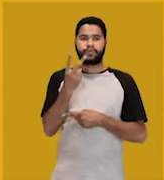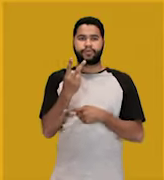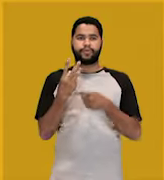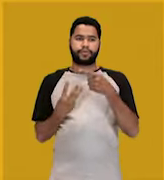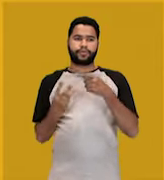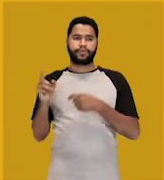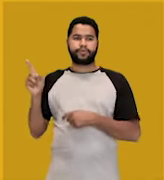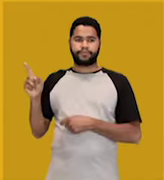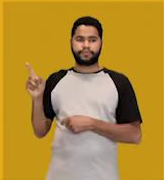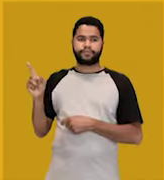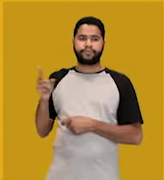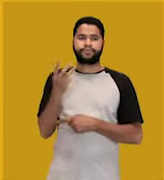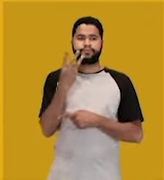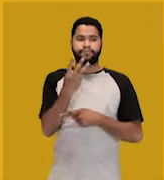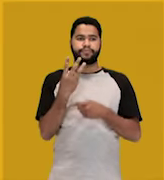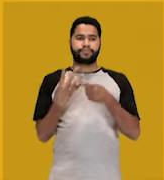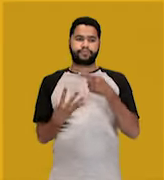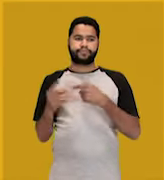2/3,